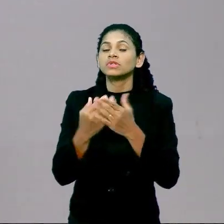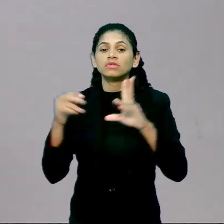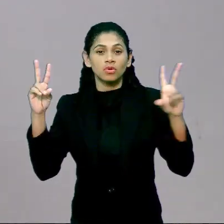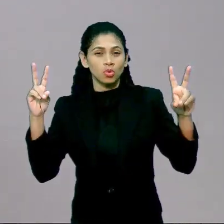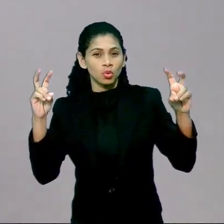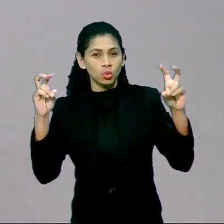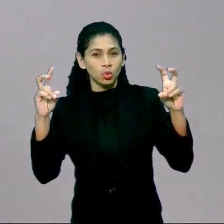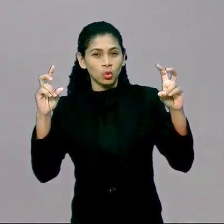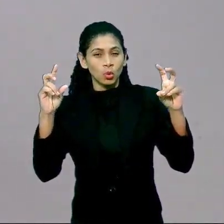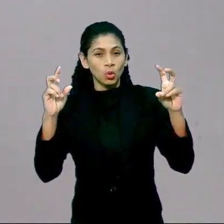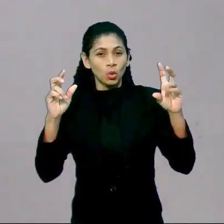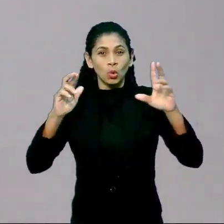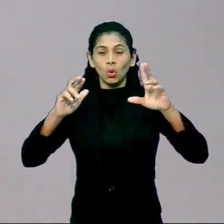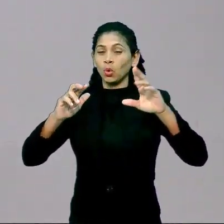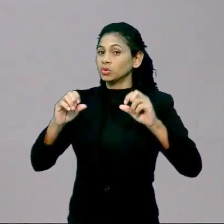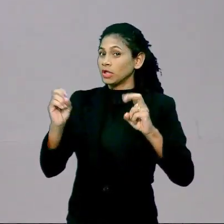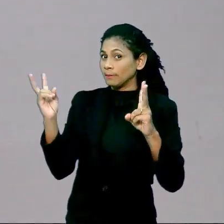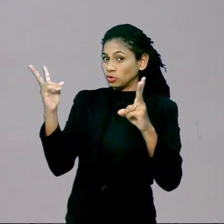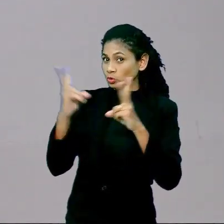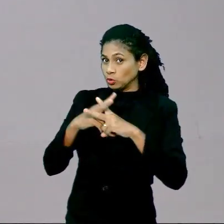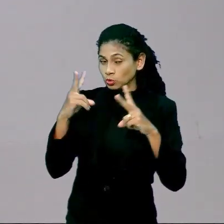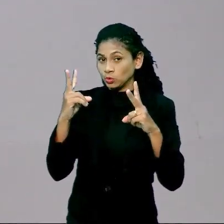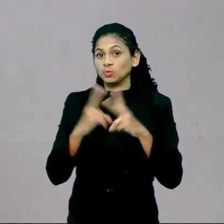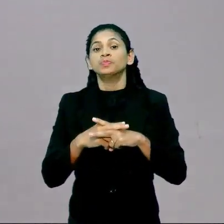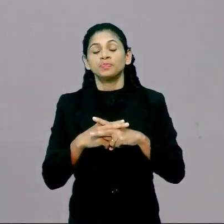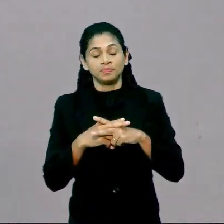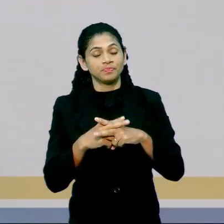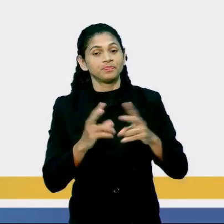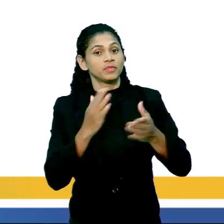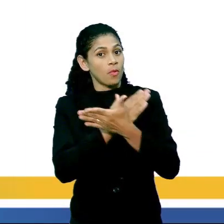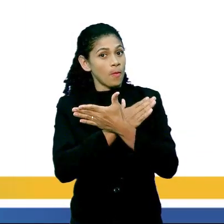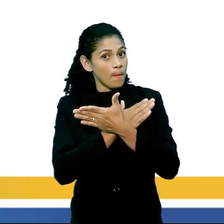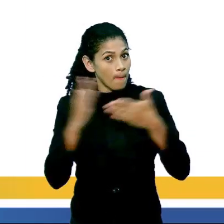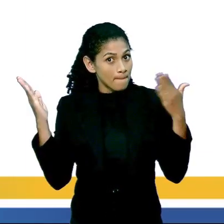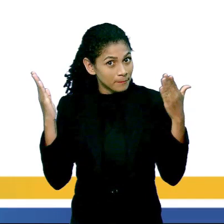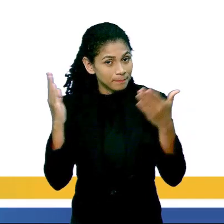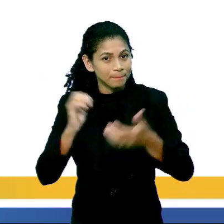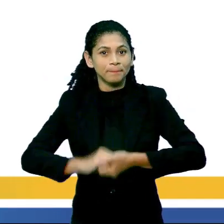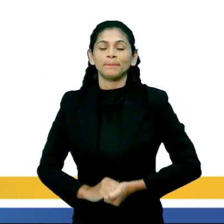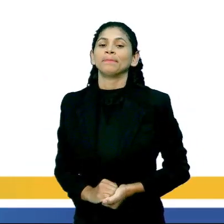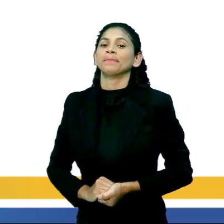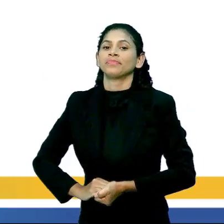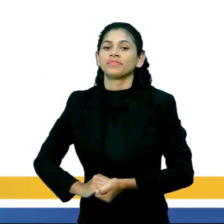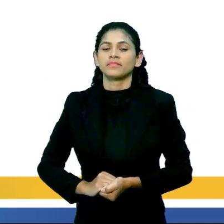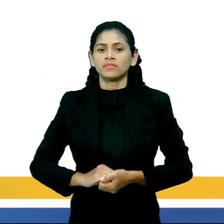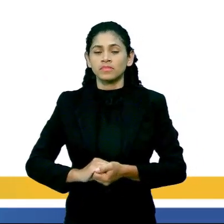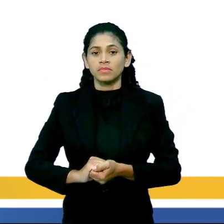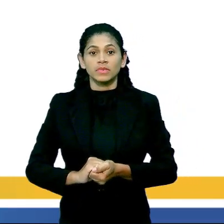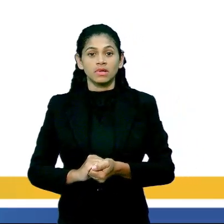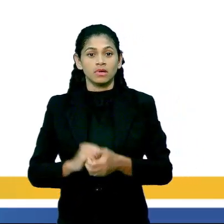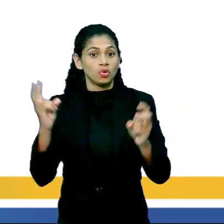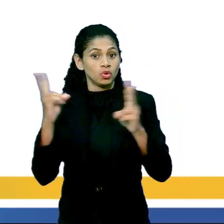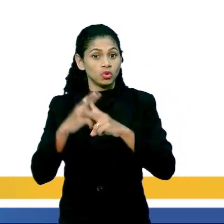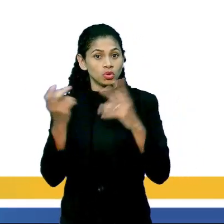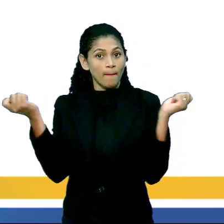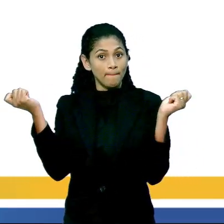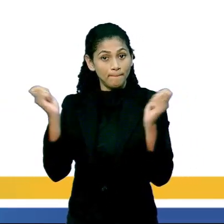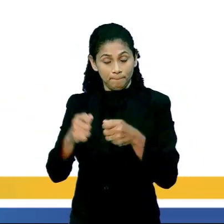se prepara, porque vai começar o combate. Foca na tela e vamos lá. Lutas e suas